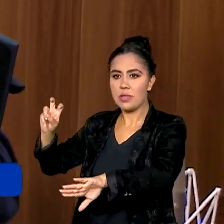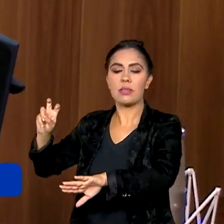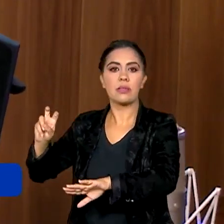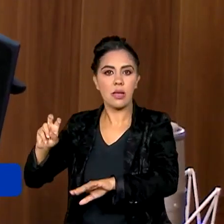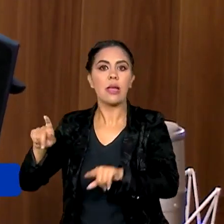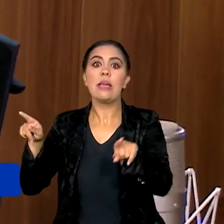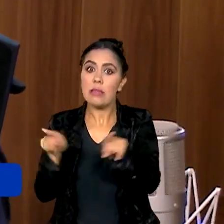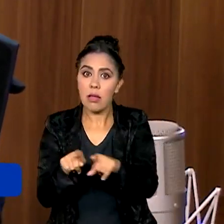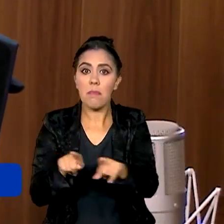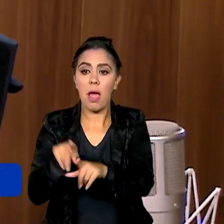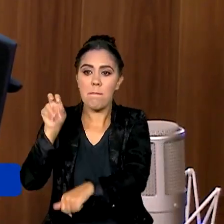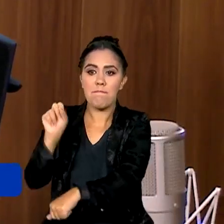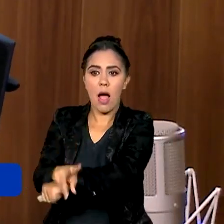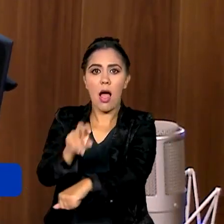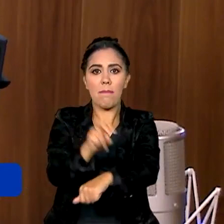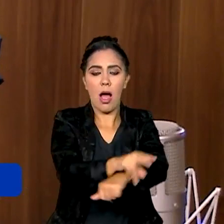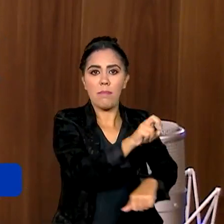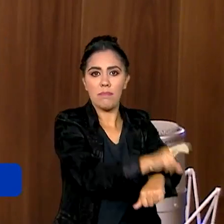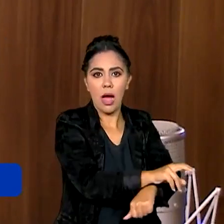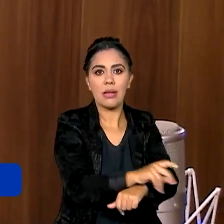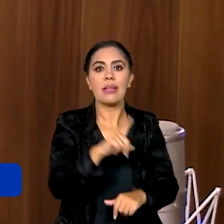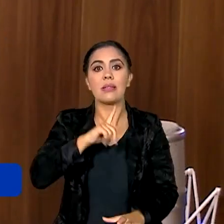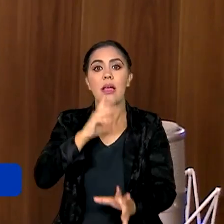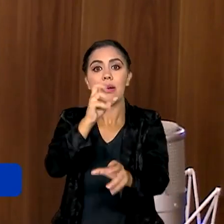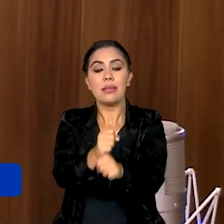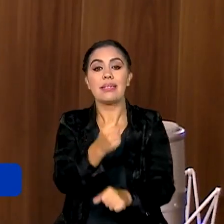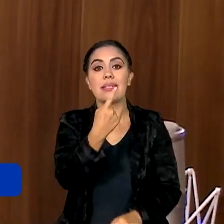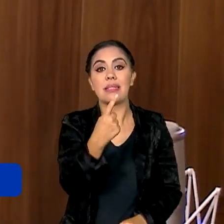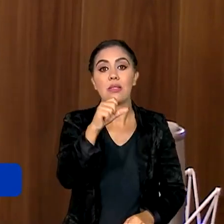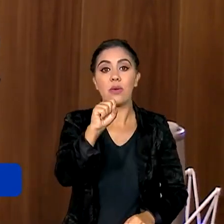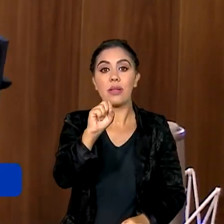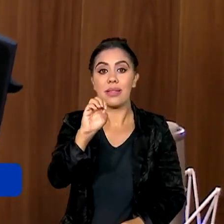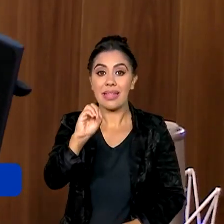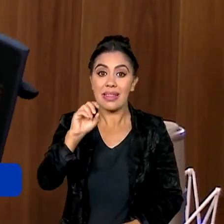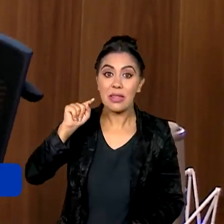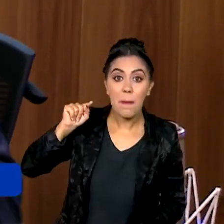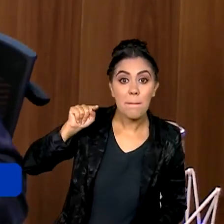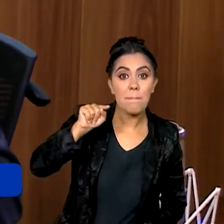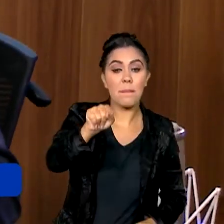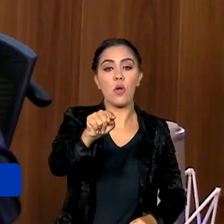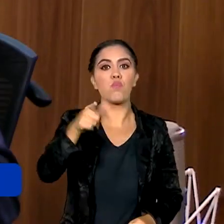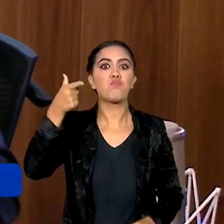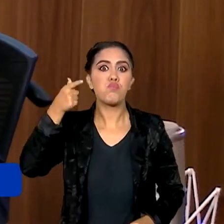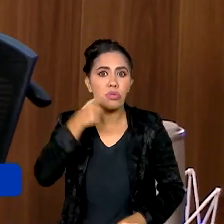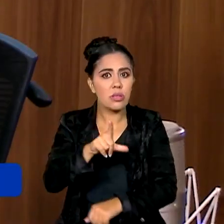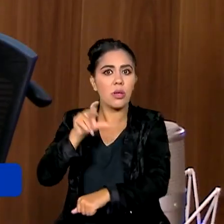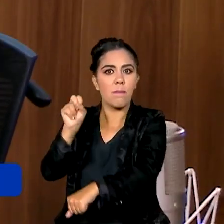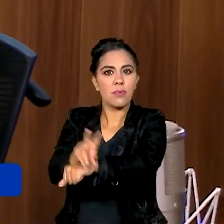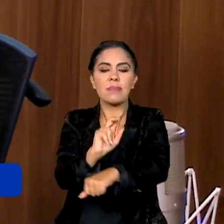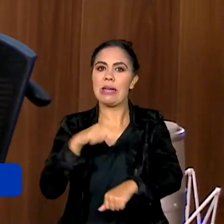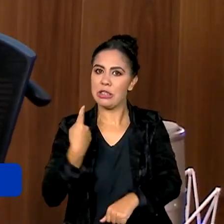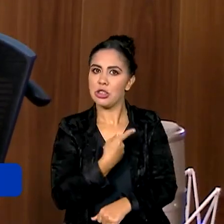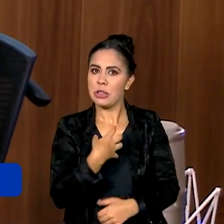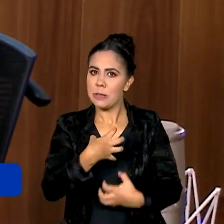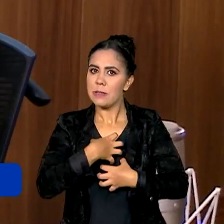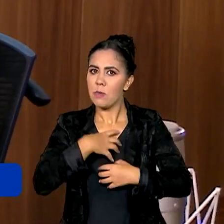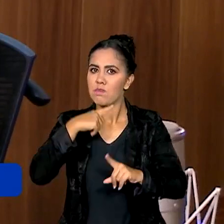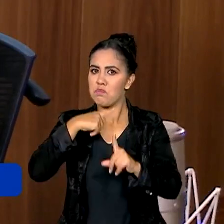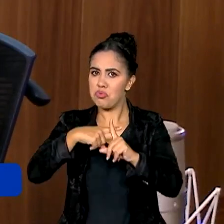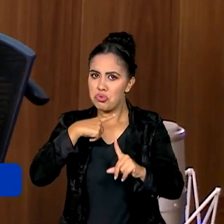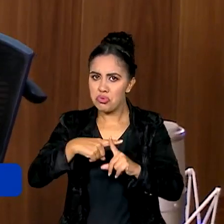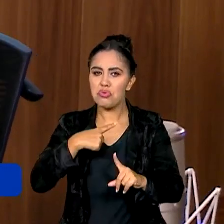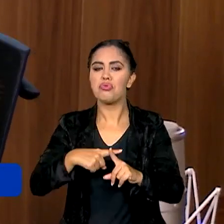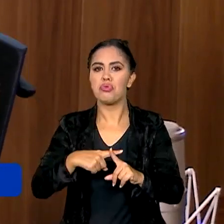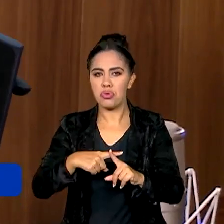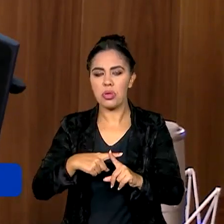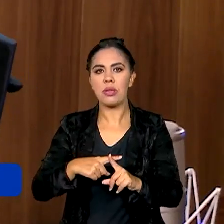o emprego. Agora, em janeiro, batemos 180 mil novos empregos no CAGED. Estamos otimistas, o ministro Marinho está muito otimista, acha